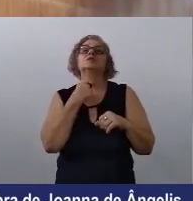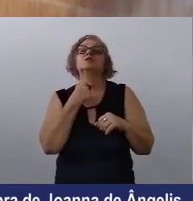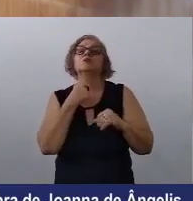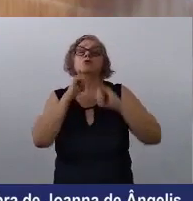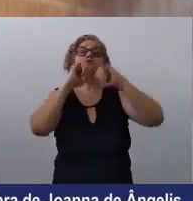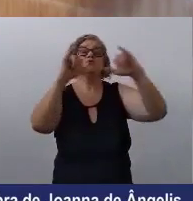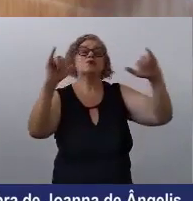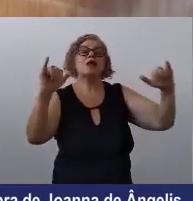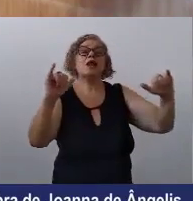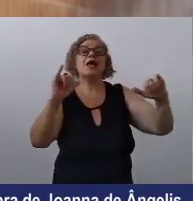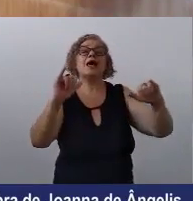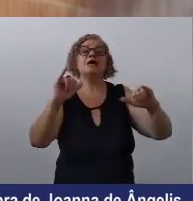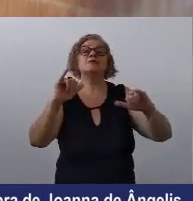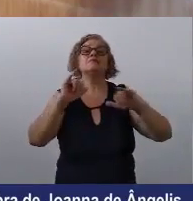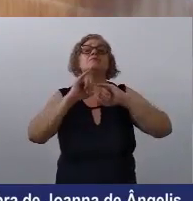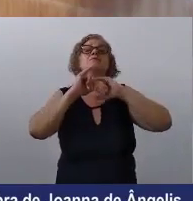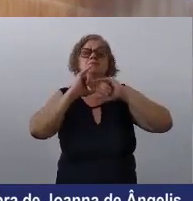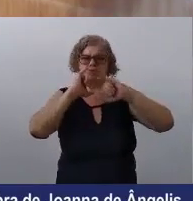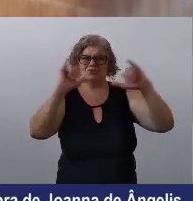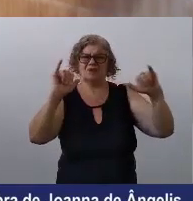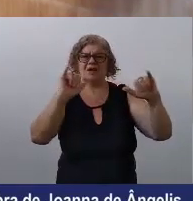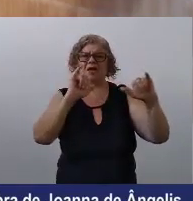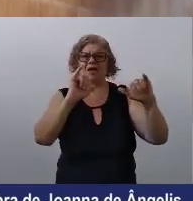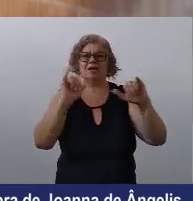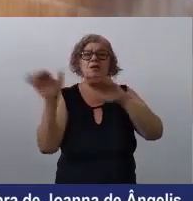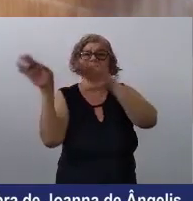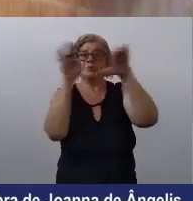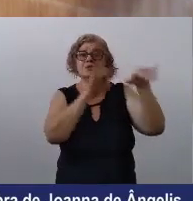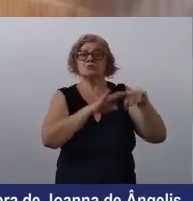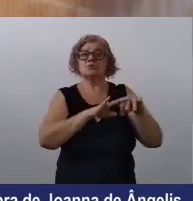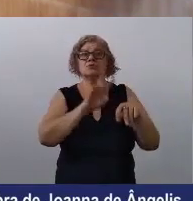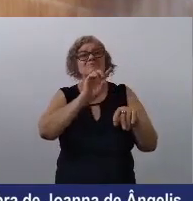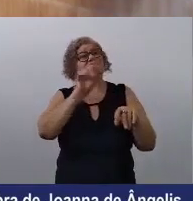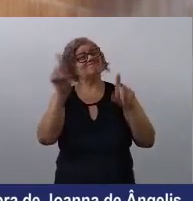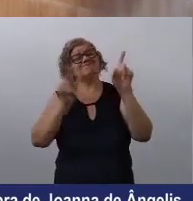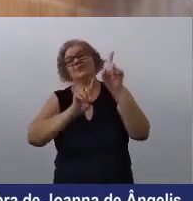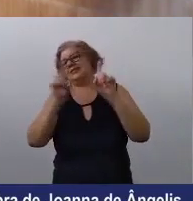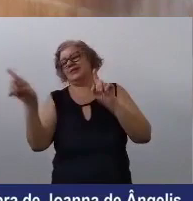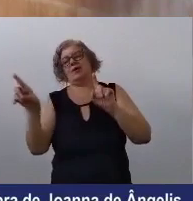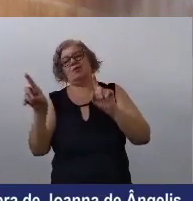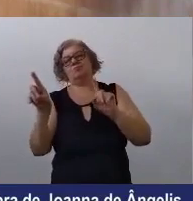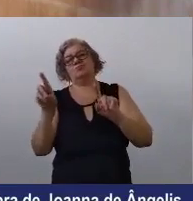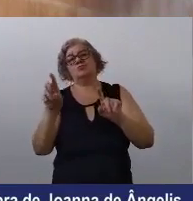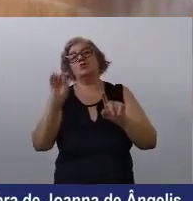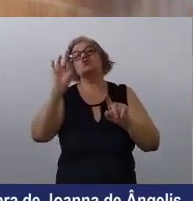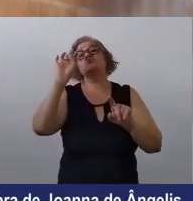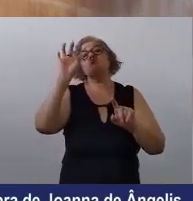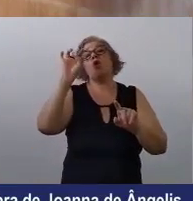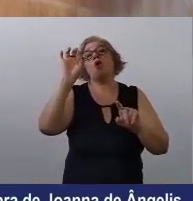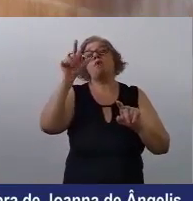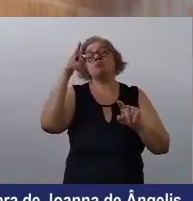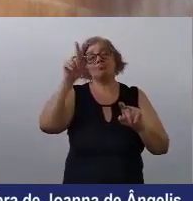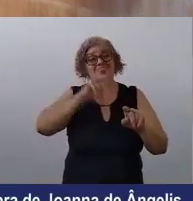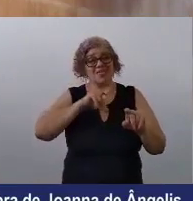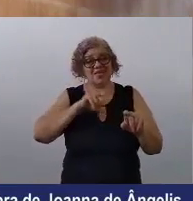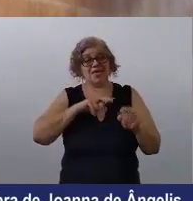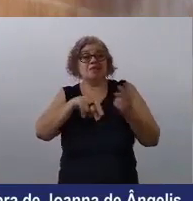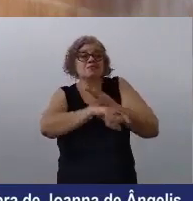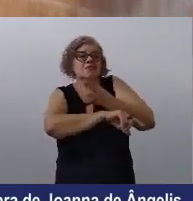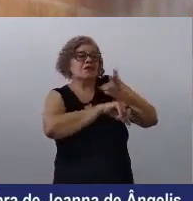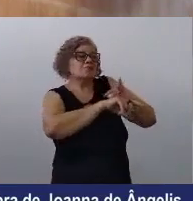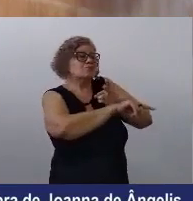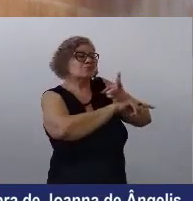Não posso falar isso a todos, mas apenas aqueles que de alguma maneira já buscam